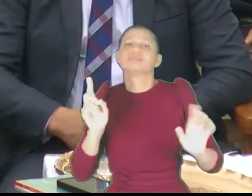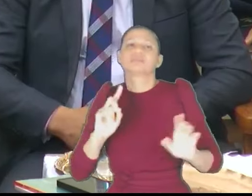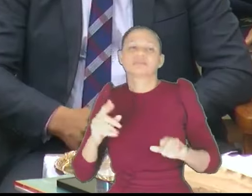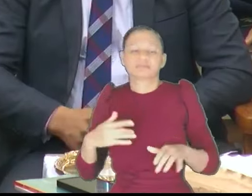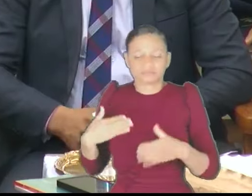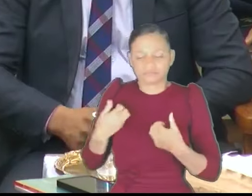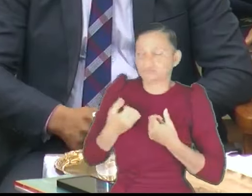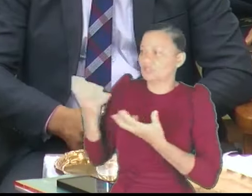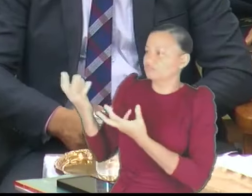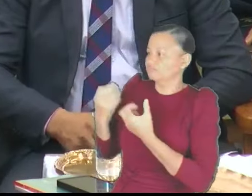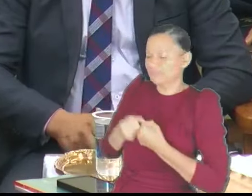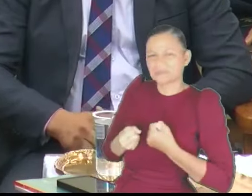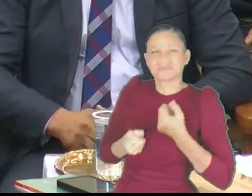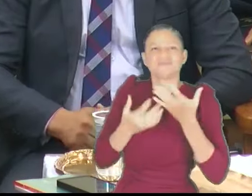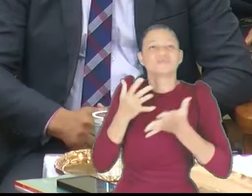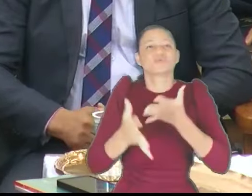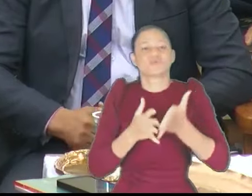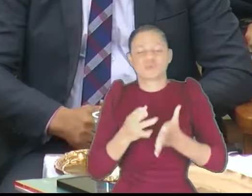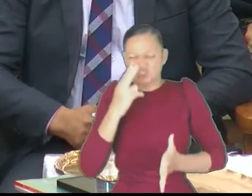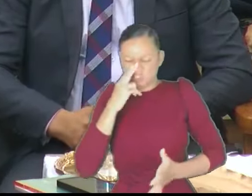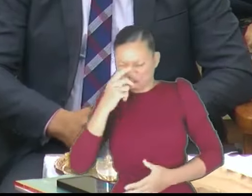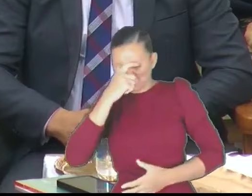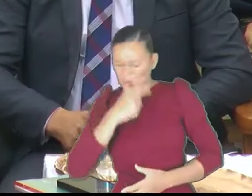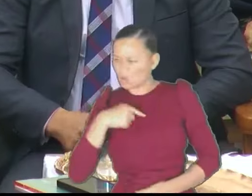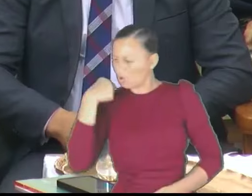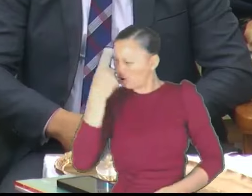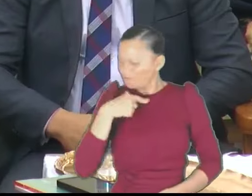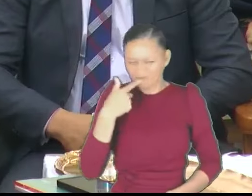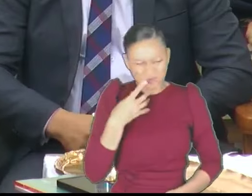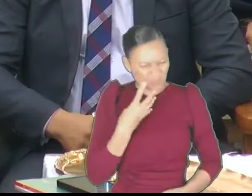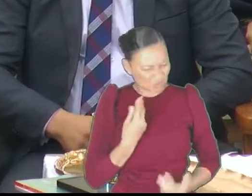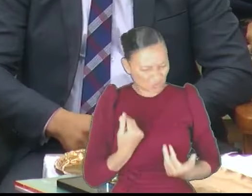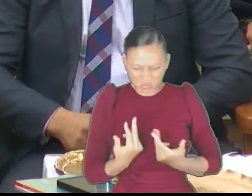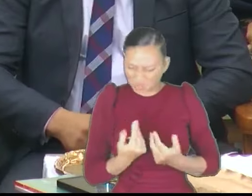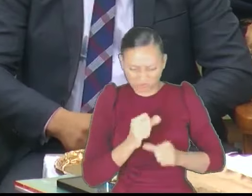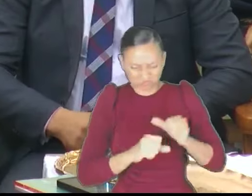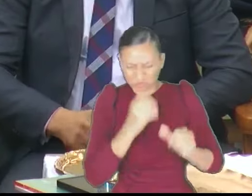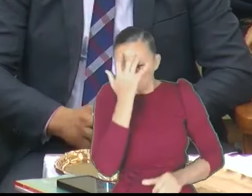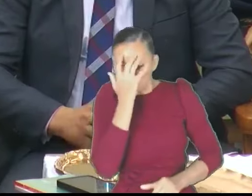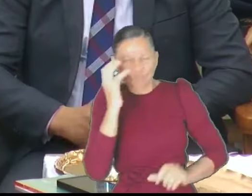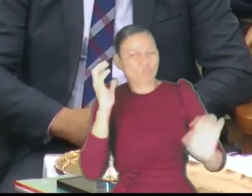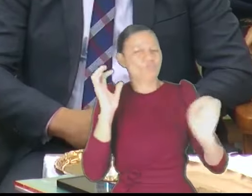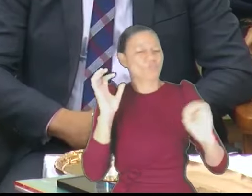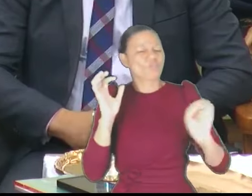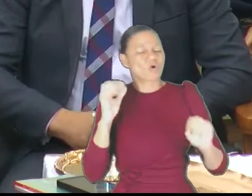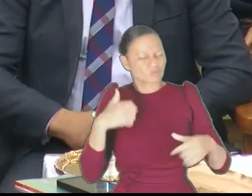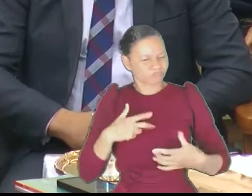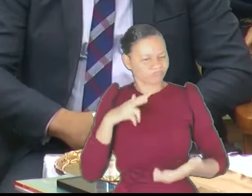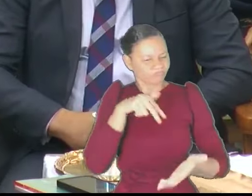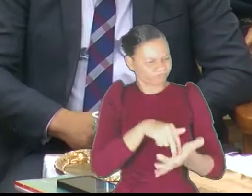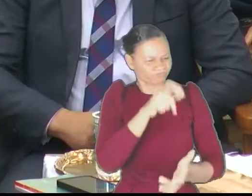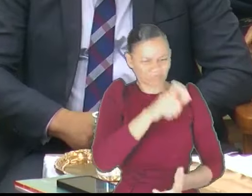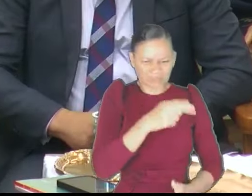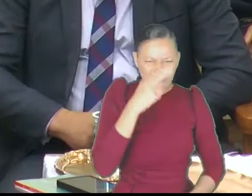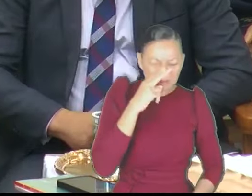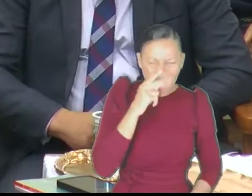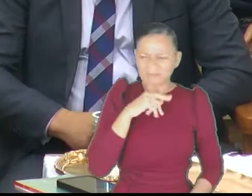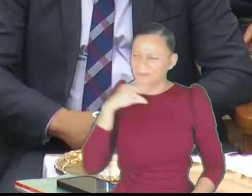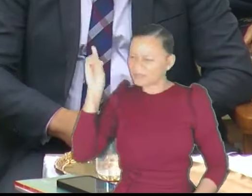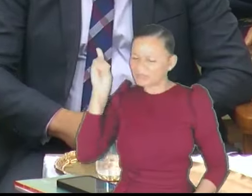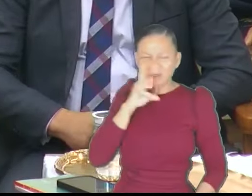que já recebeu. Mas nós somos crente 24 horas por dia. Aonde você estiver, lá está um vaso de Deus, lá está a boca de